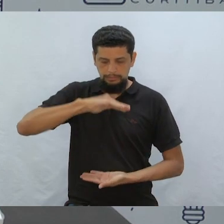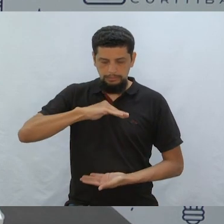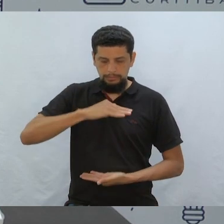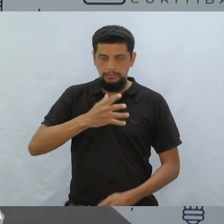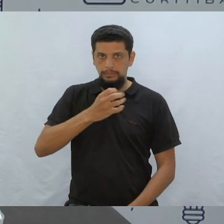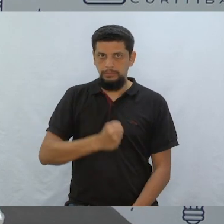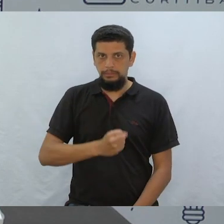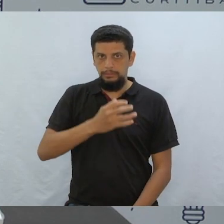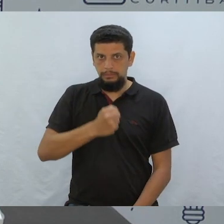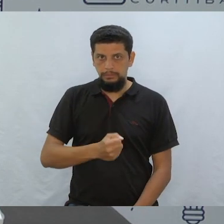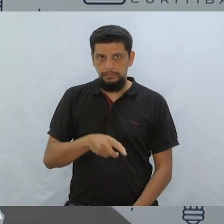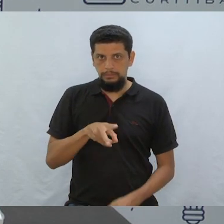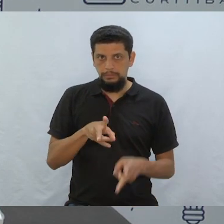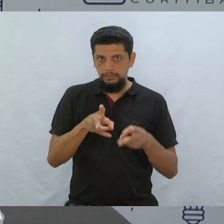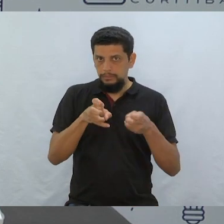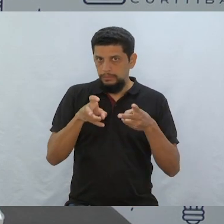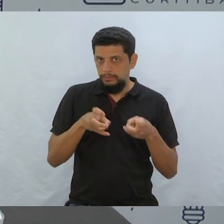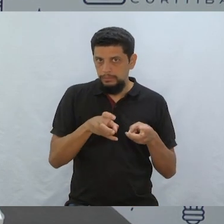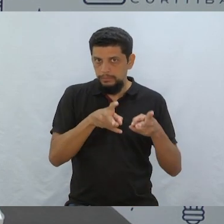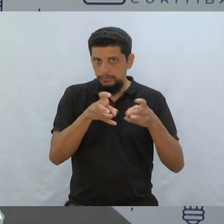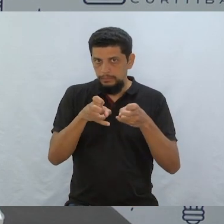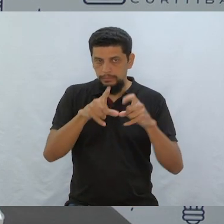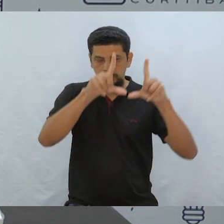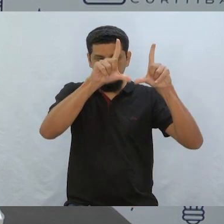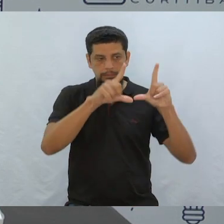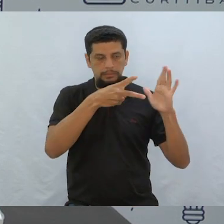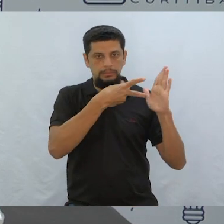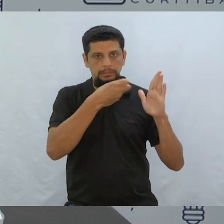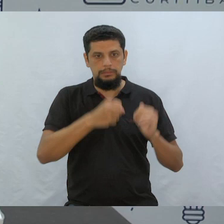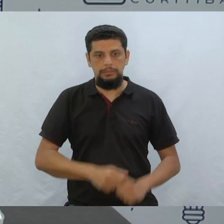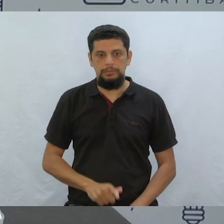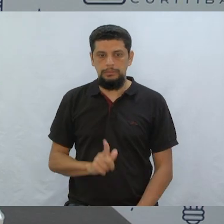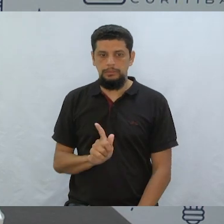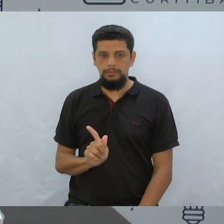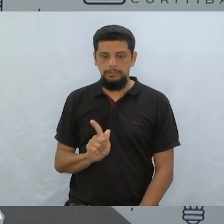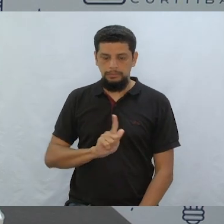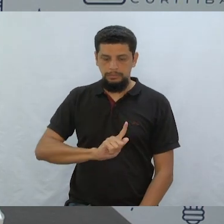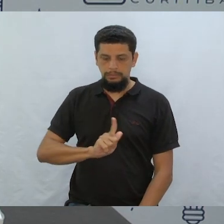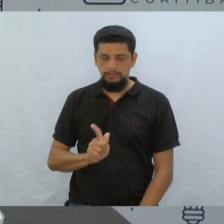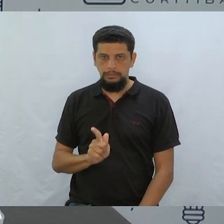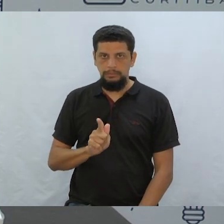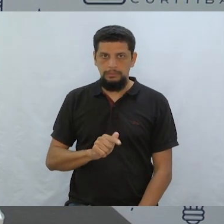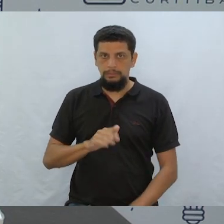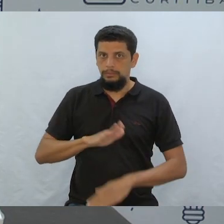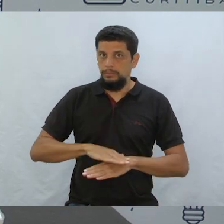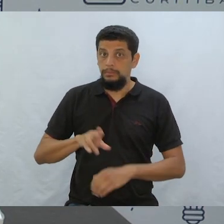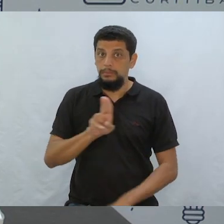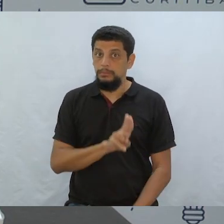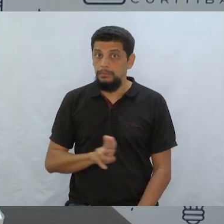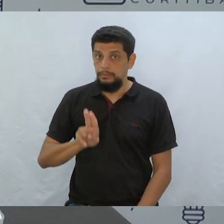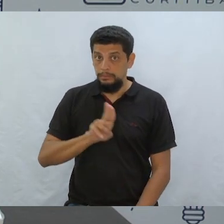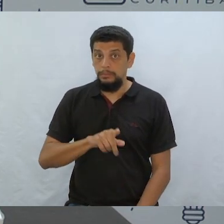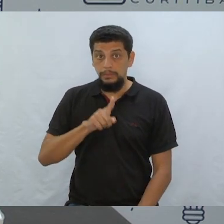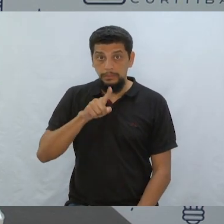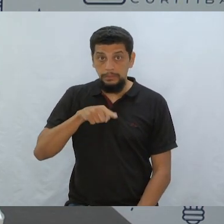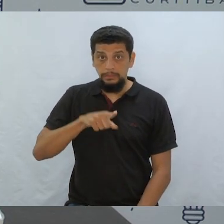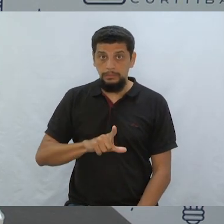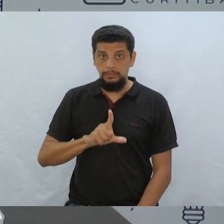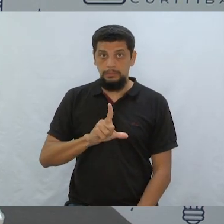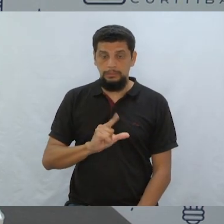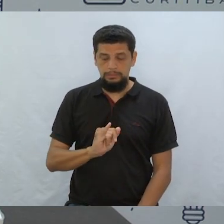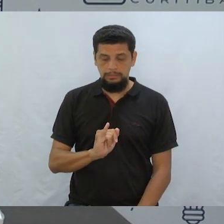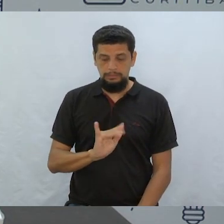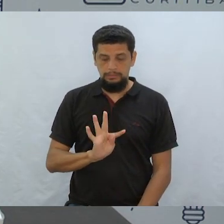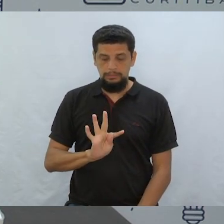leite. Então, observem lá na tela. A medida de capacidade mais utilizada é a